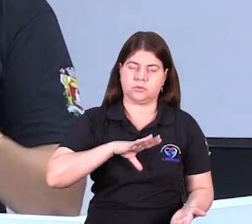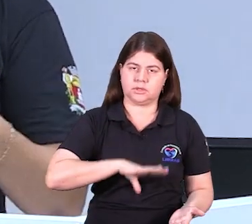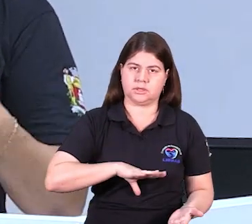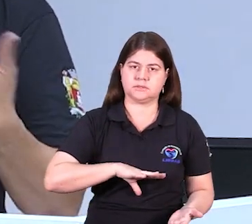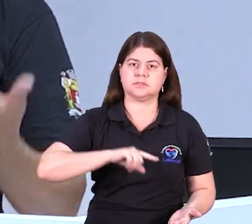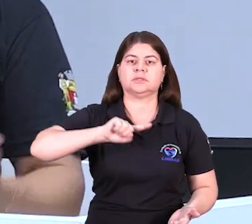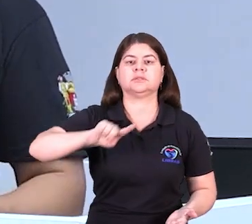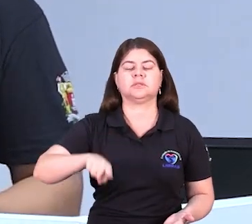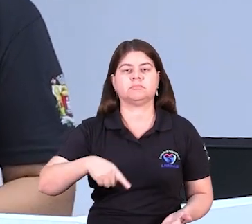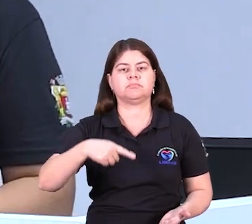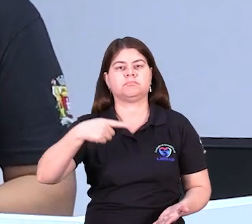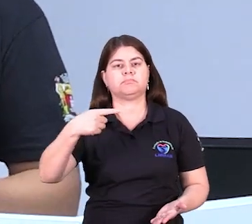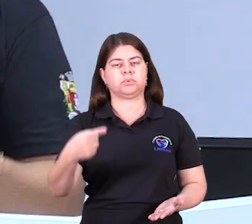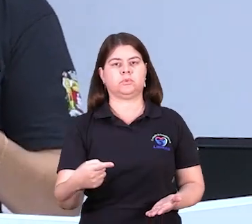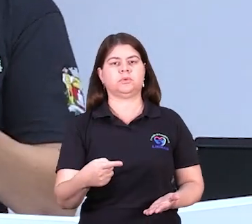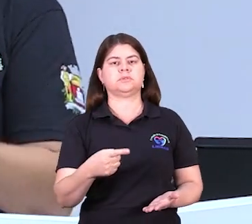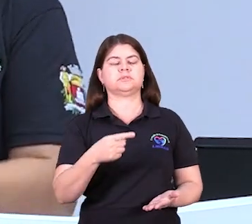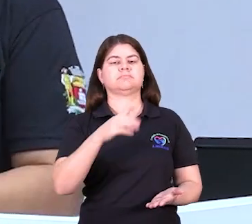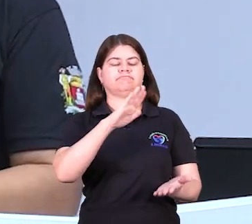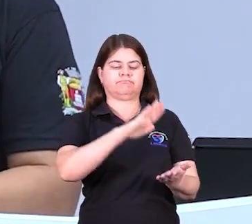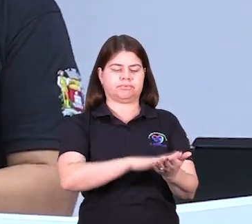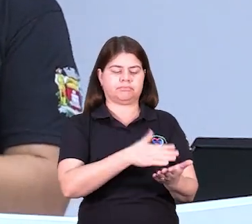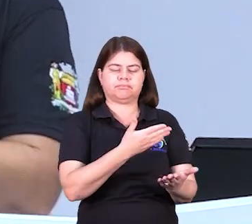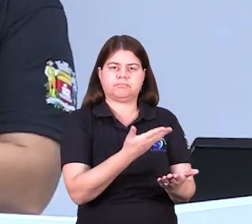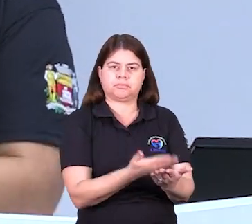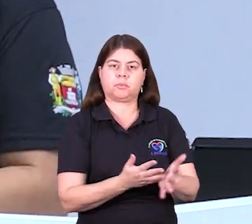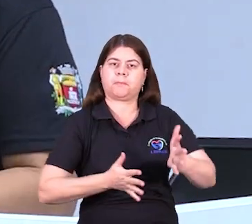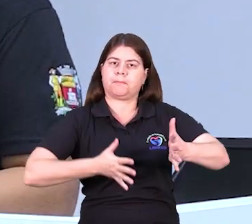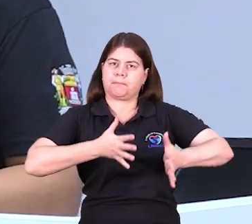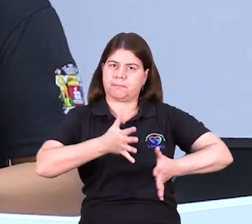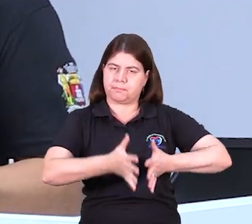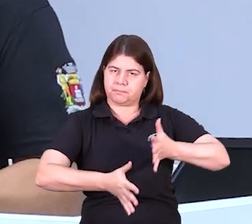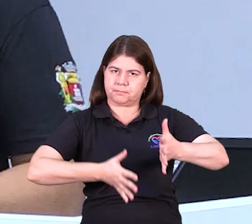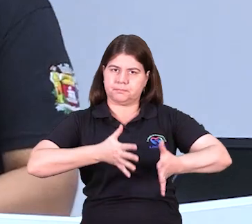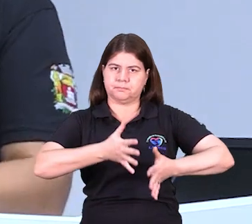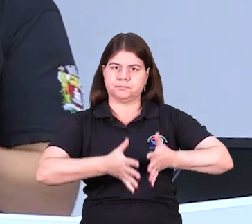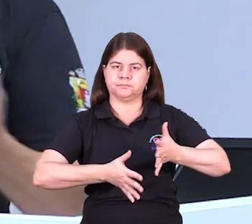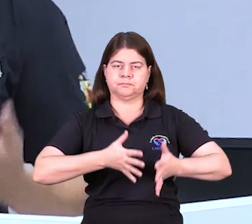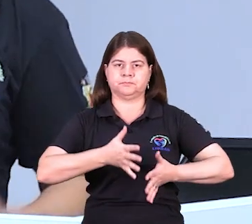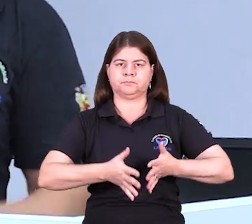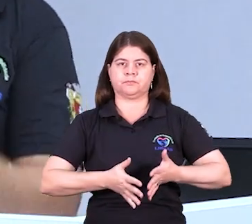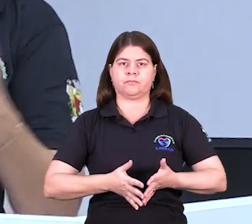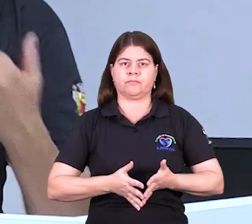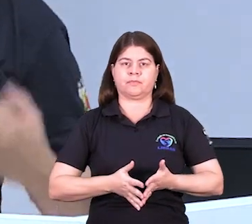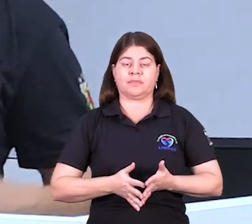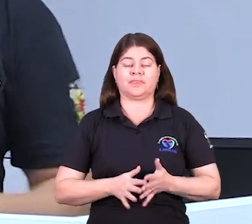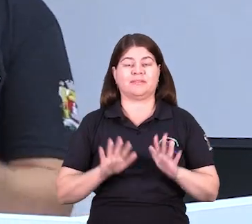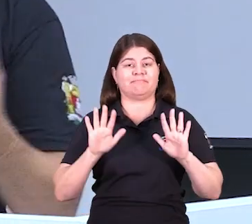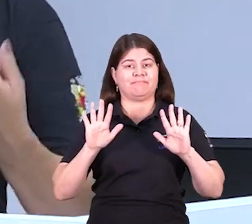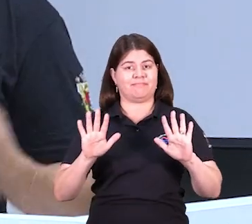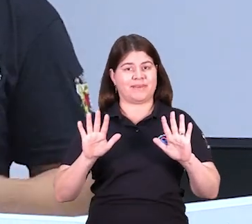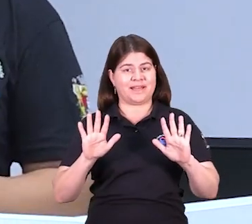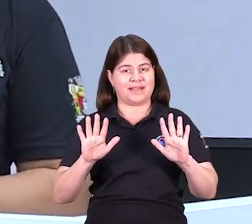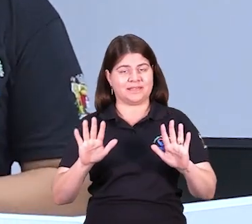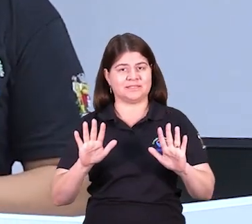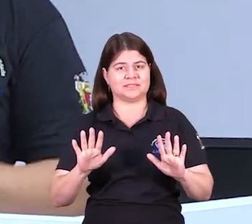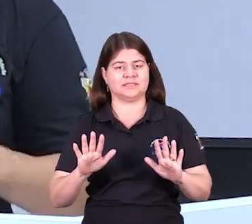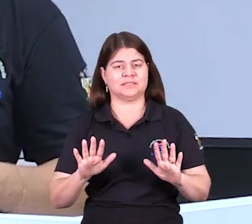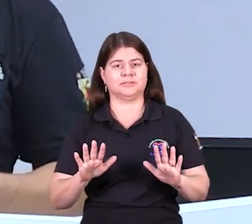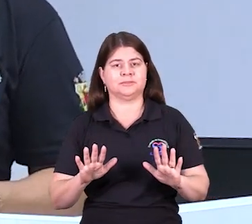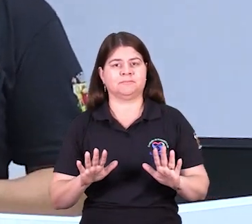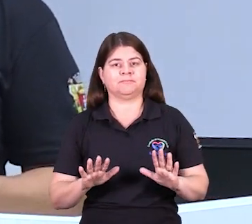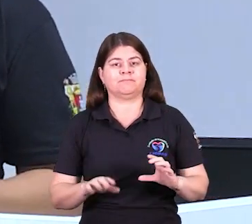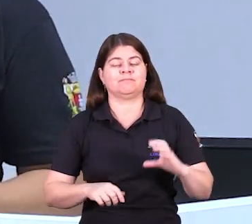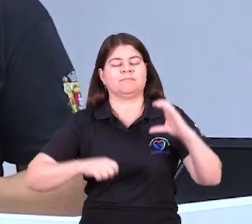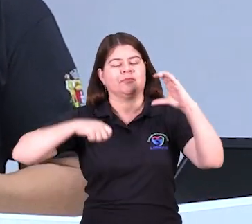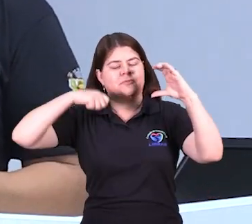intérprete, e a partir disso a gente começou a fazer a interpretação. Só que nesses mesmos vídeos que a gente